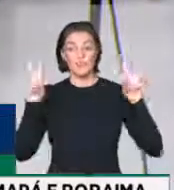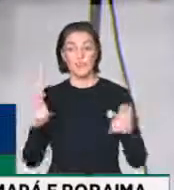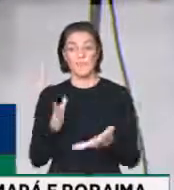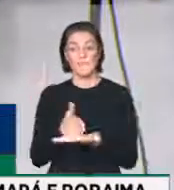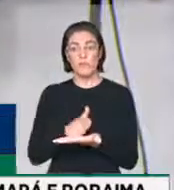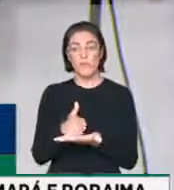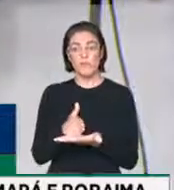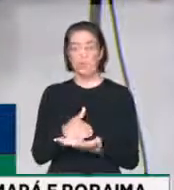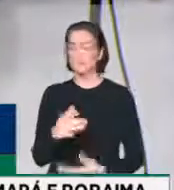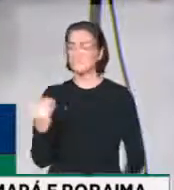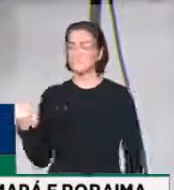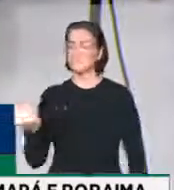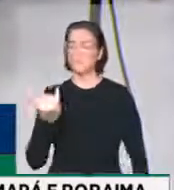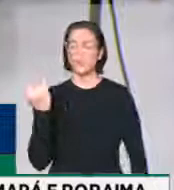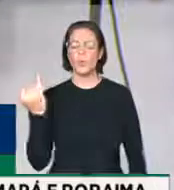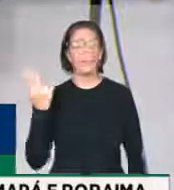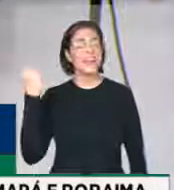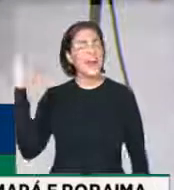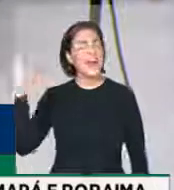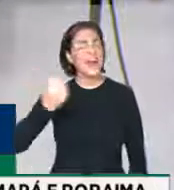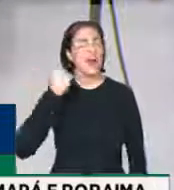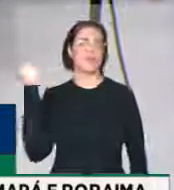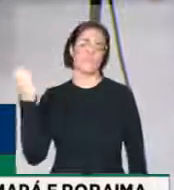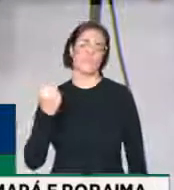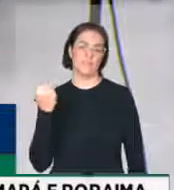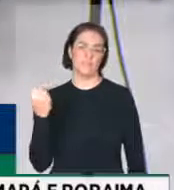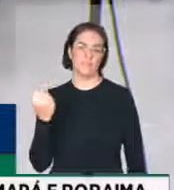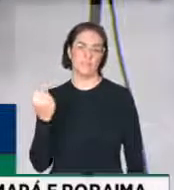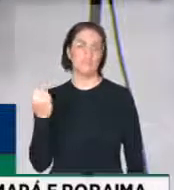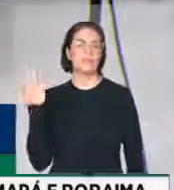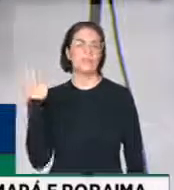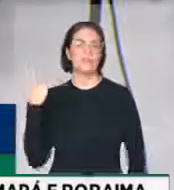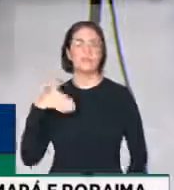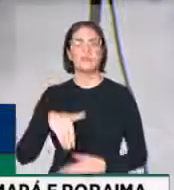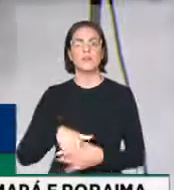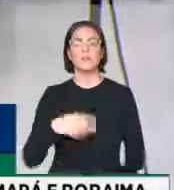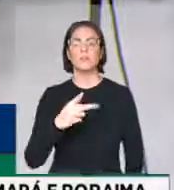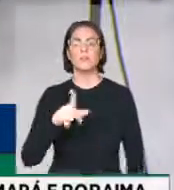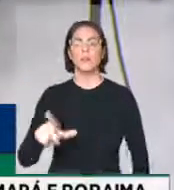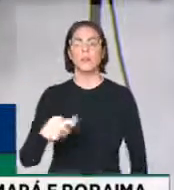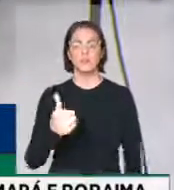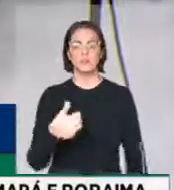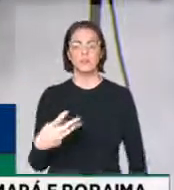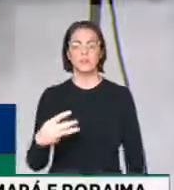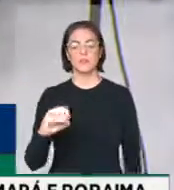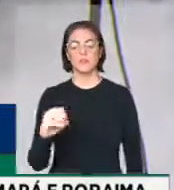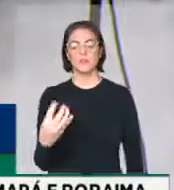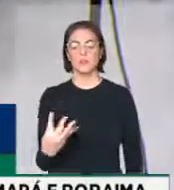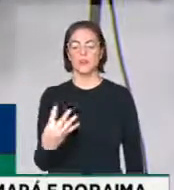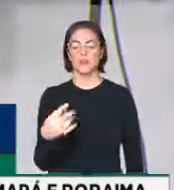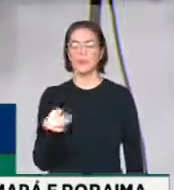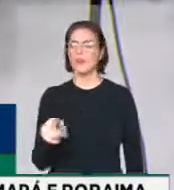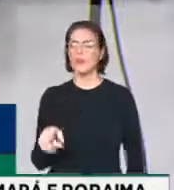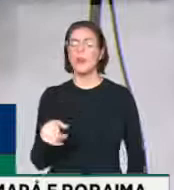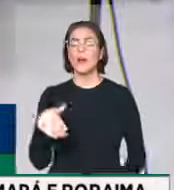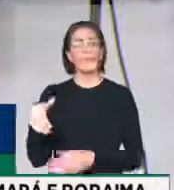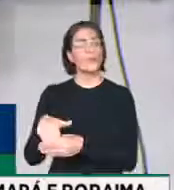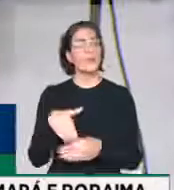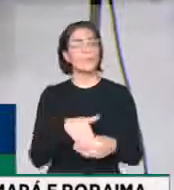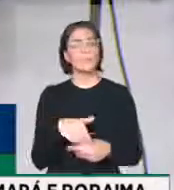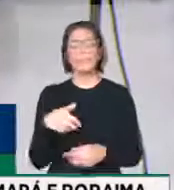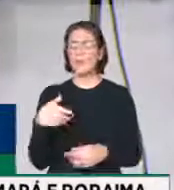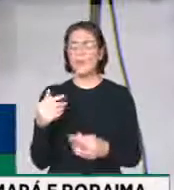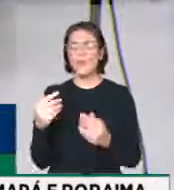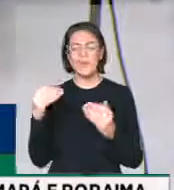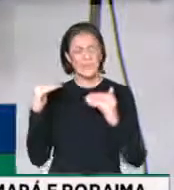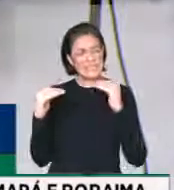significativo, tão caro, tão grave o que foi votado no PL 1304, que a votação foi apertadíssima. Faltaram